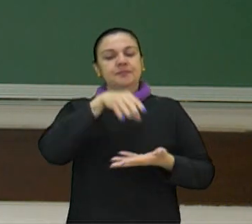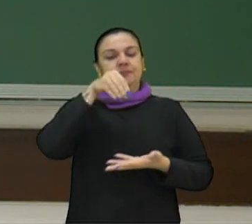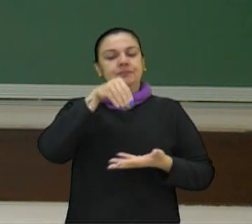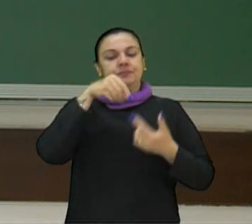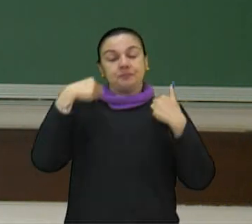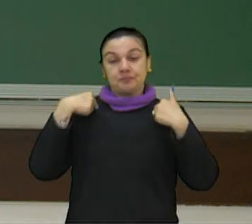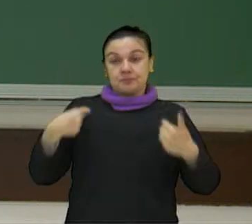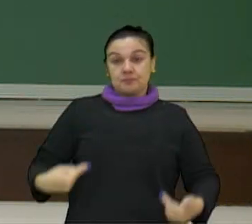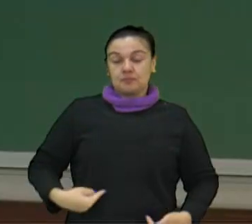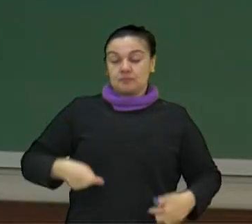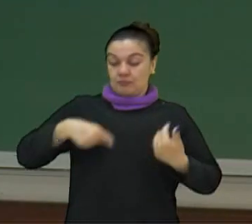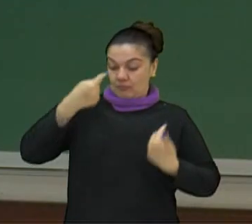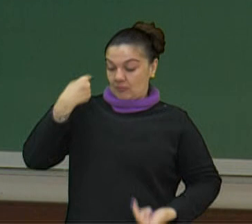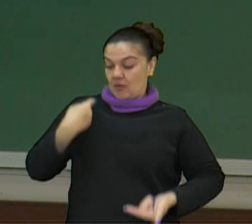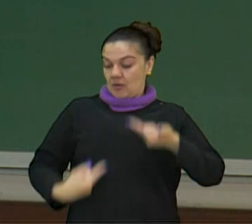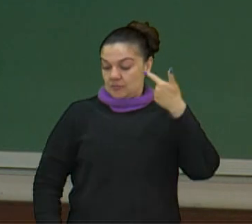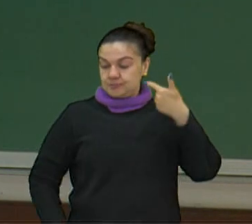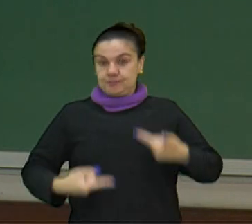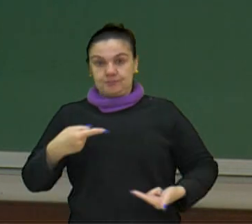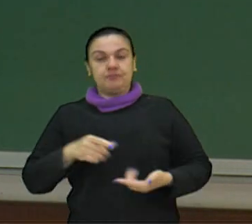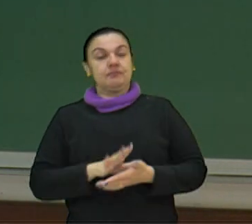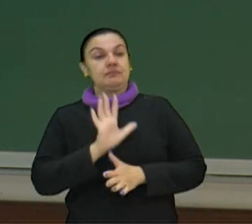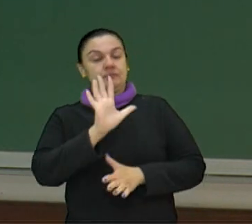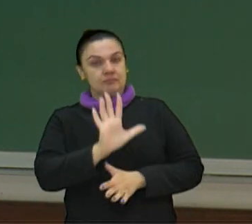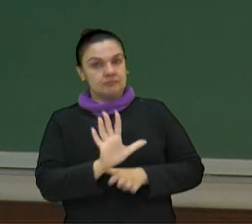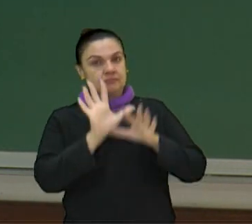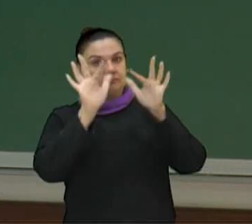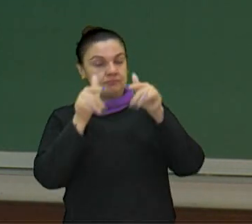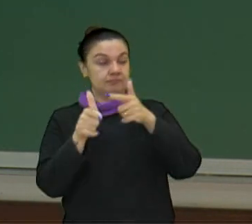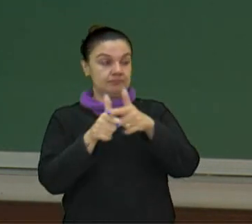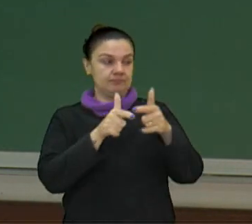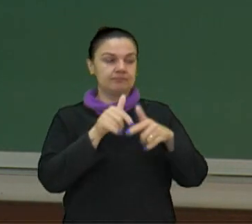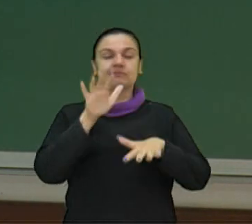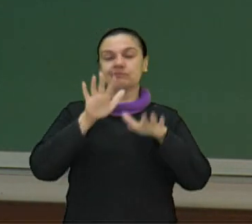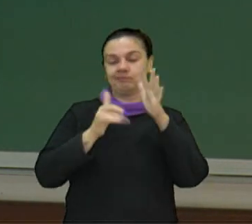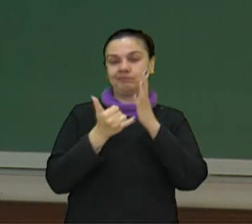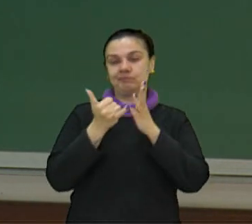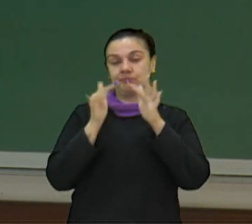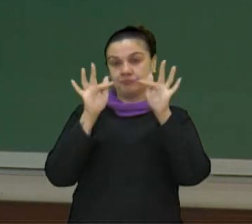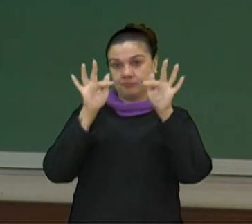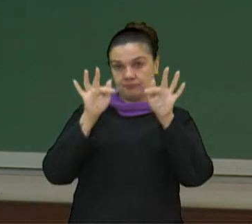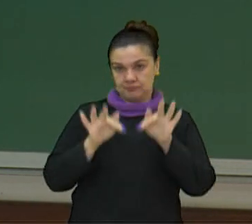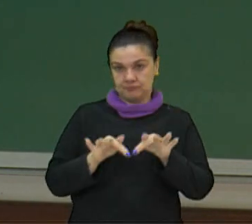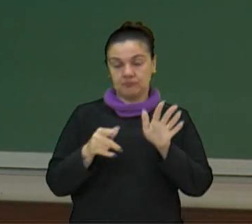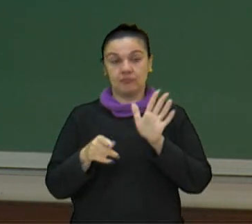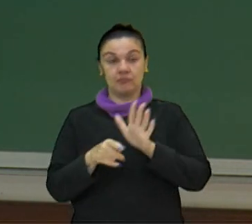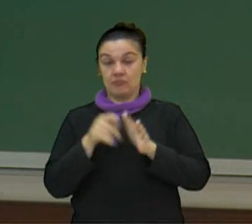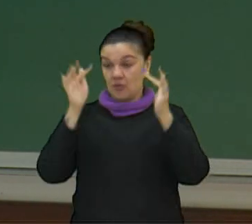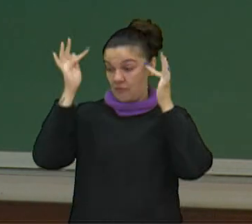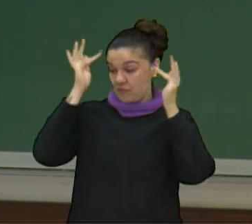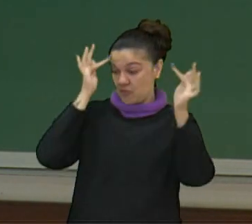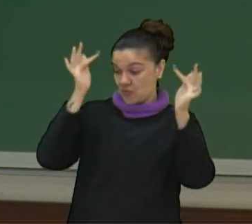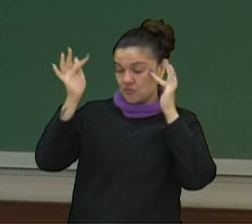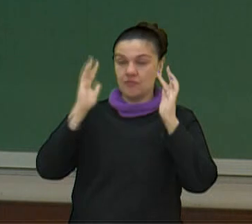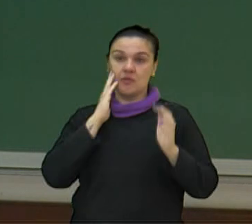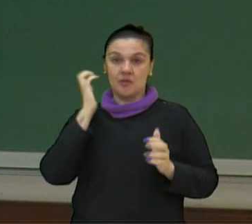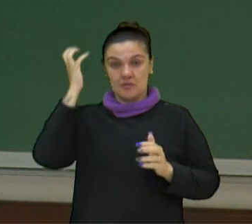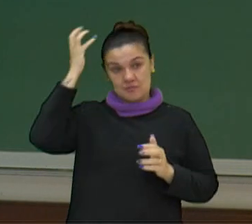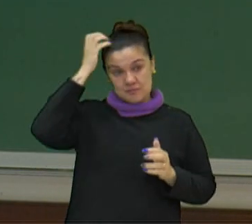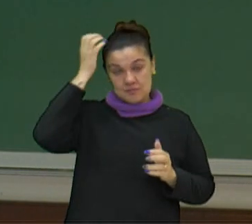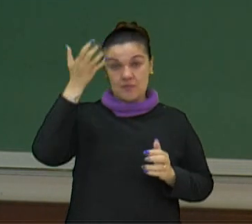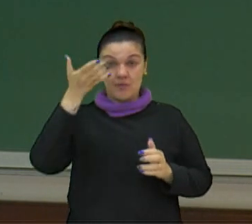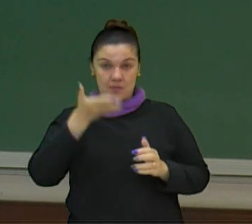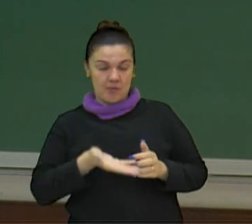corpo interagem? Esse problema é mais ou menos resolvido na filosofia de Spinoza. Vejamos